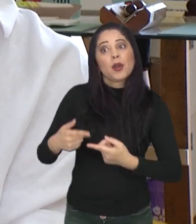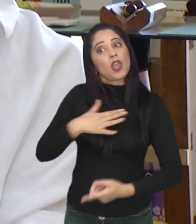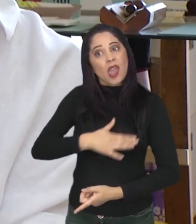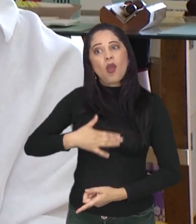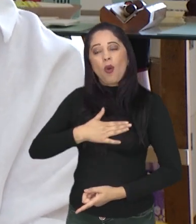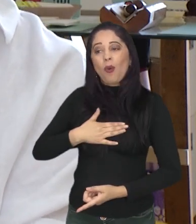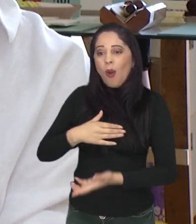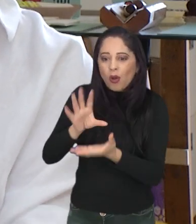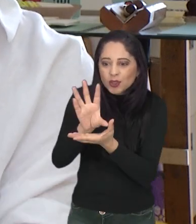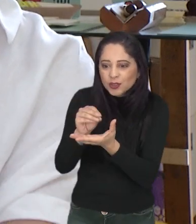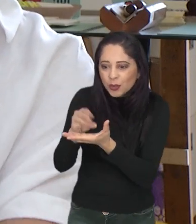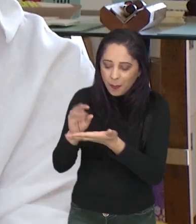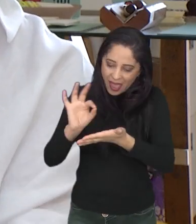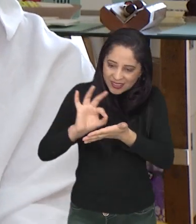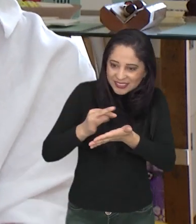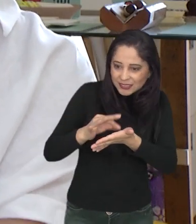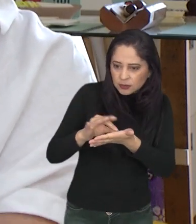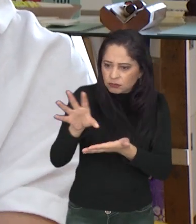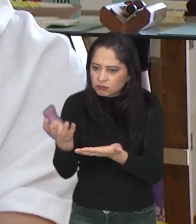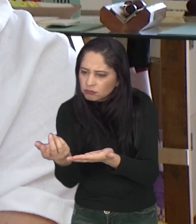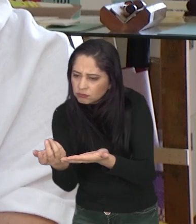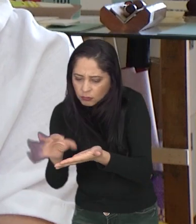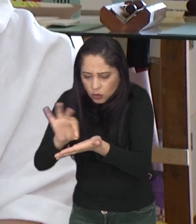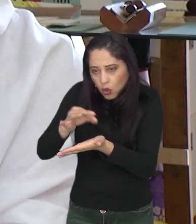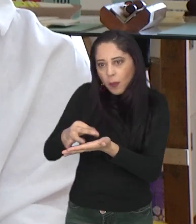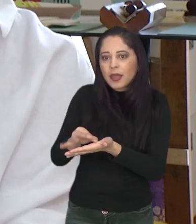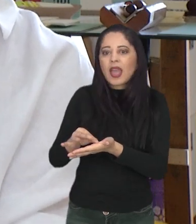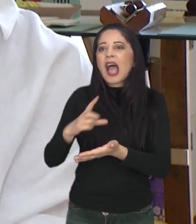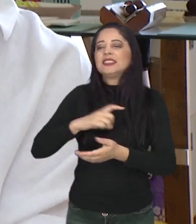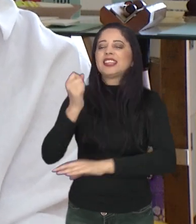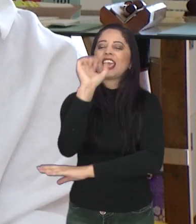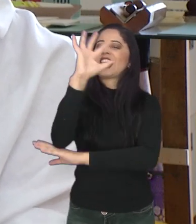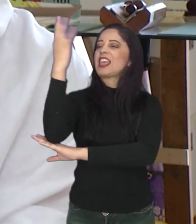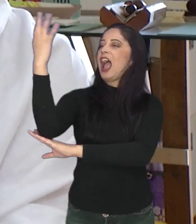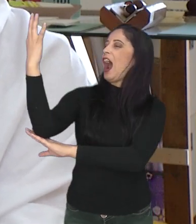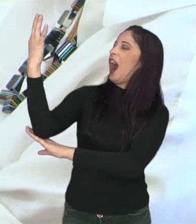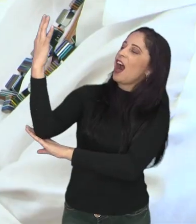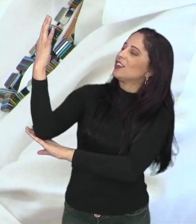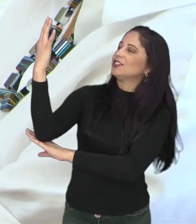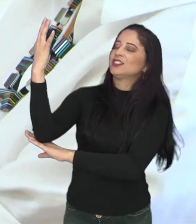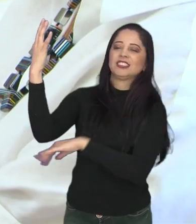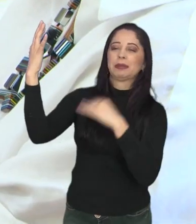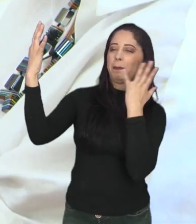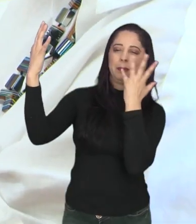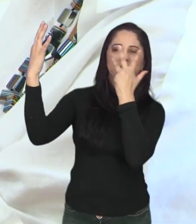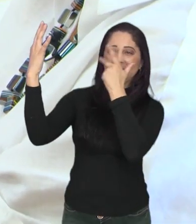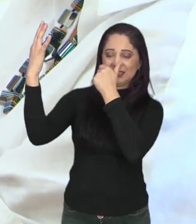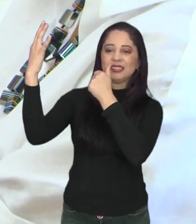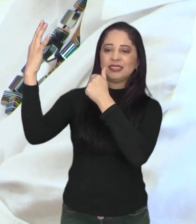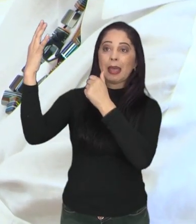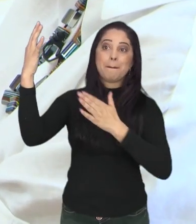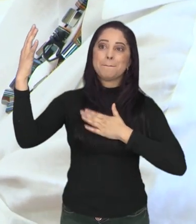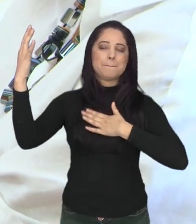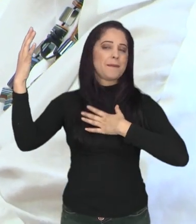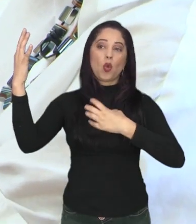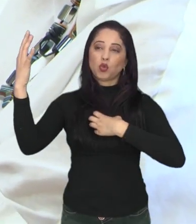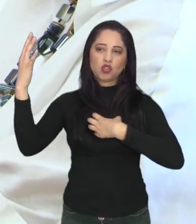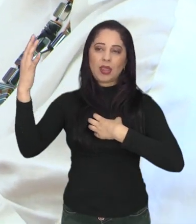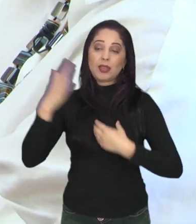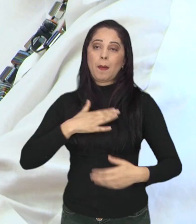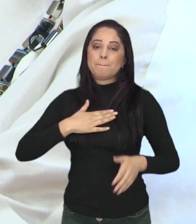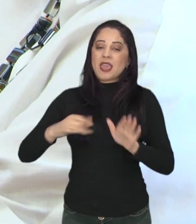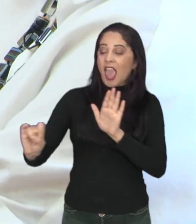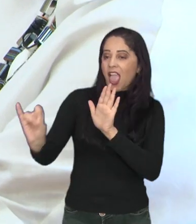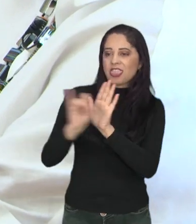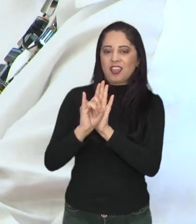à vontade para começar essa produção tem muitas árvores então é esse é um estilo que